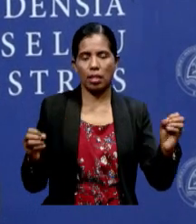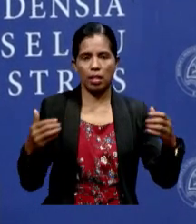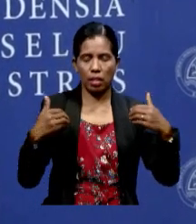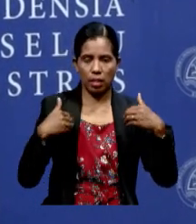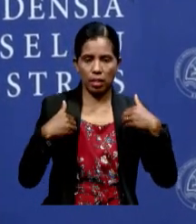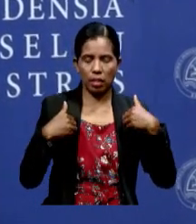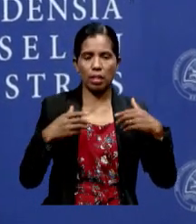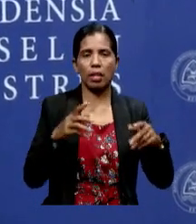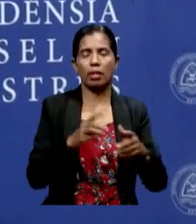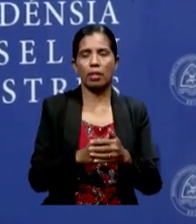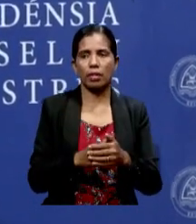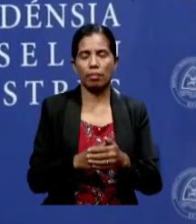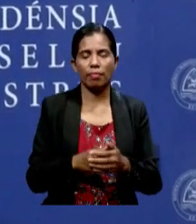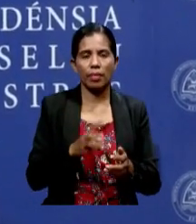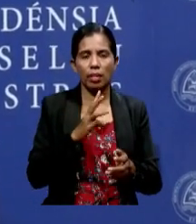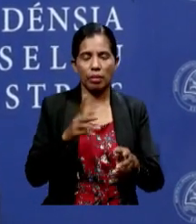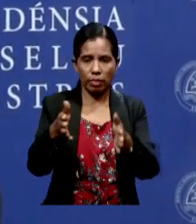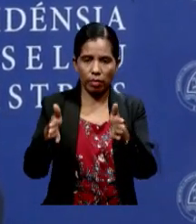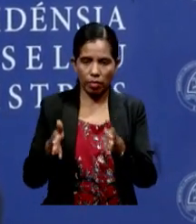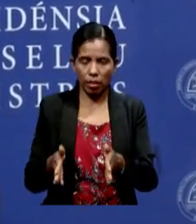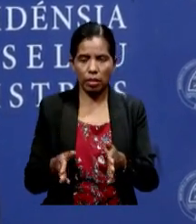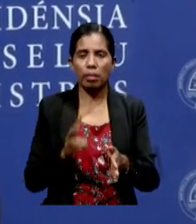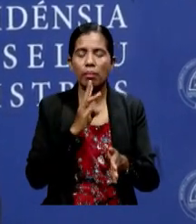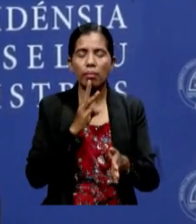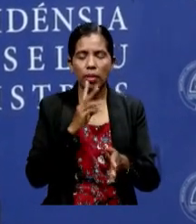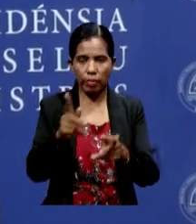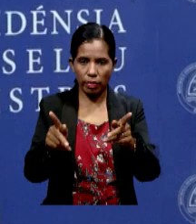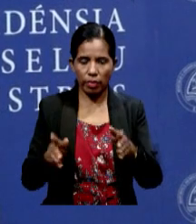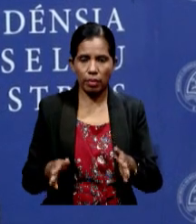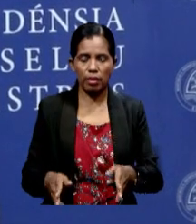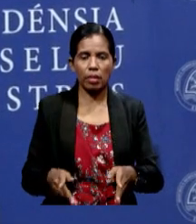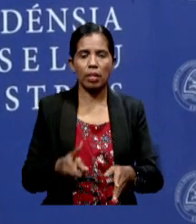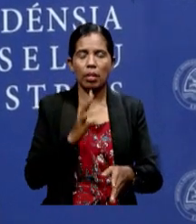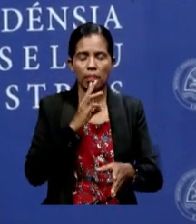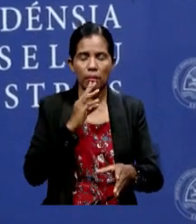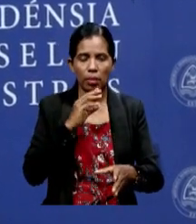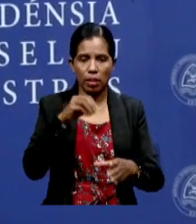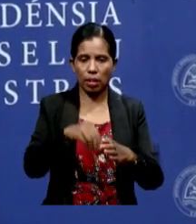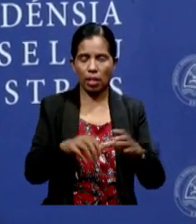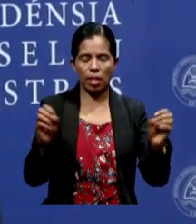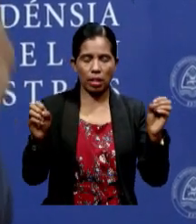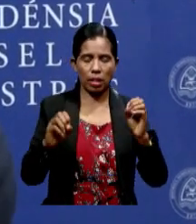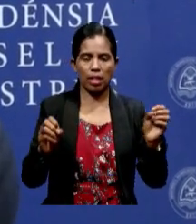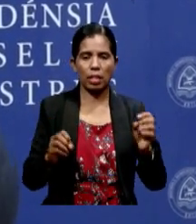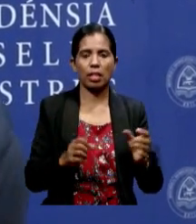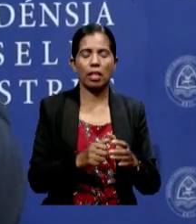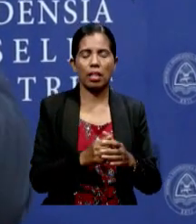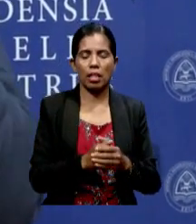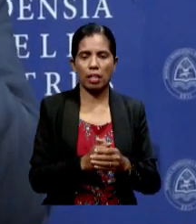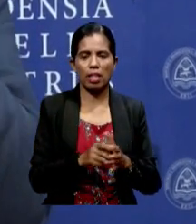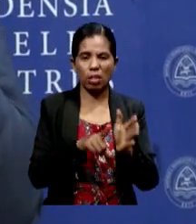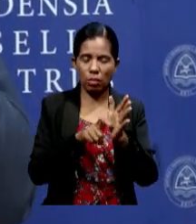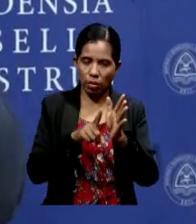katak ia drainagem si na B mak diak grande que de poço sira la hetan bacteria sira e de poço ne e